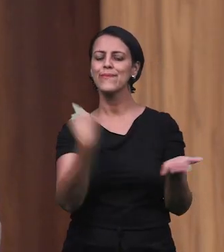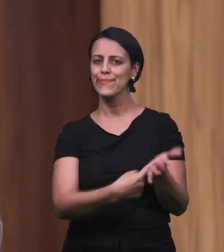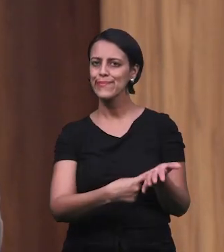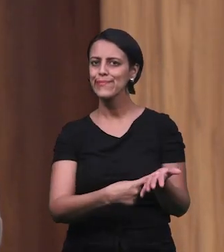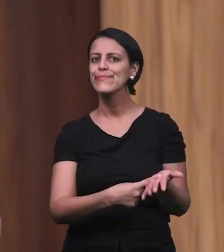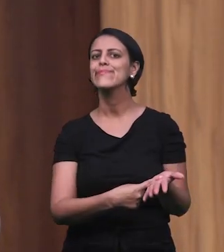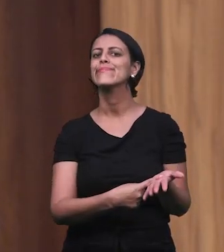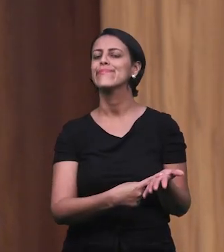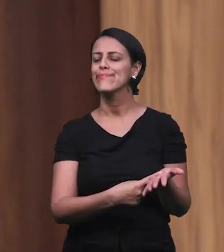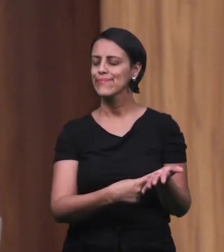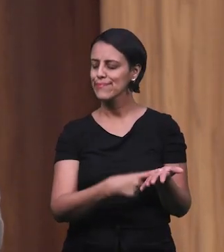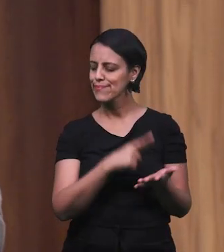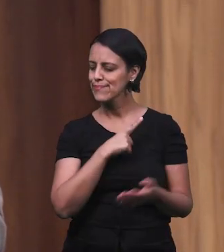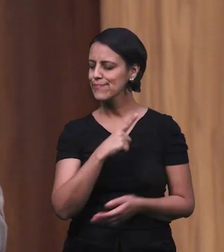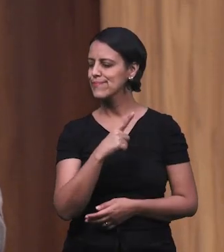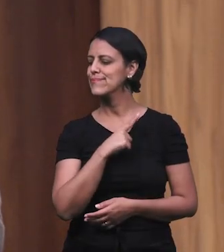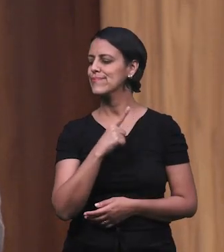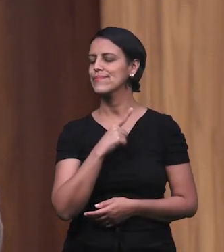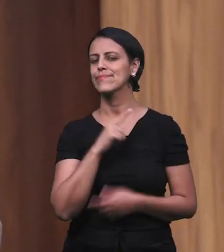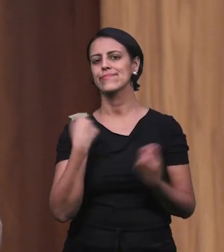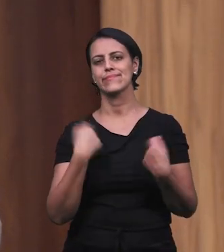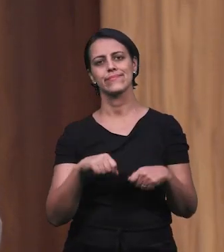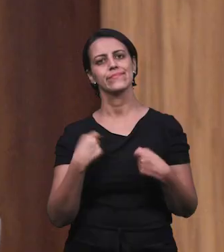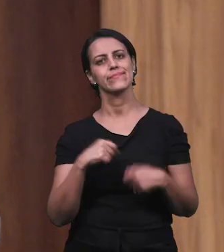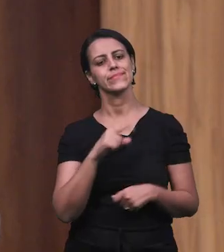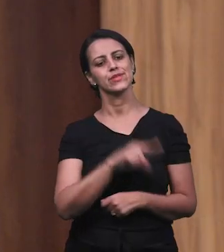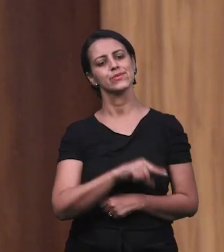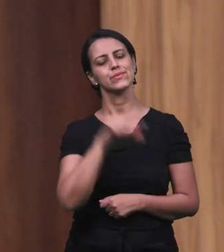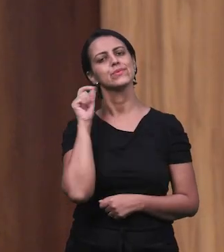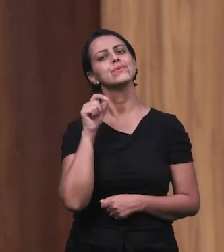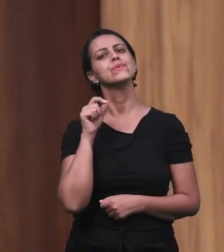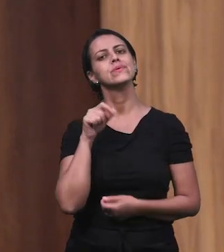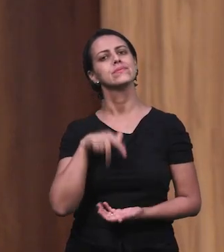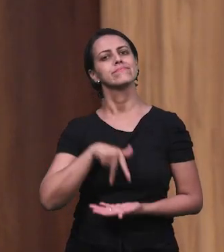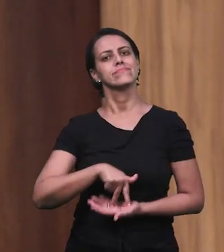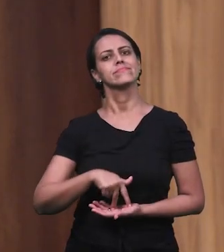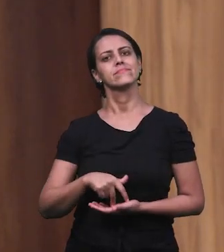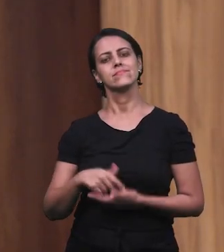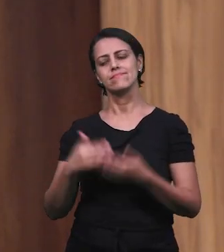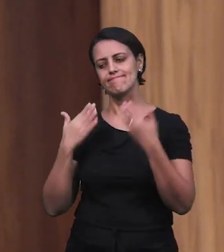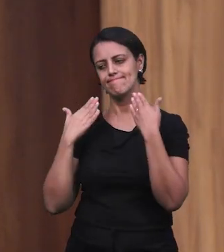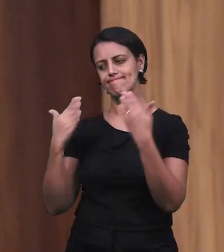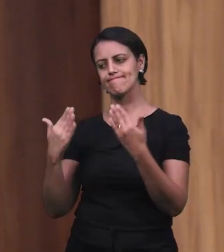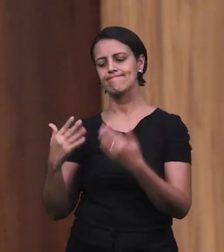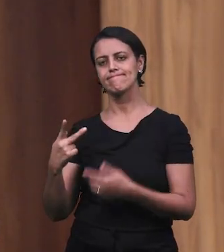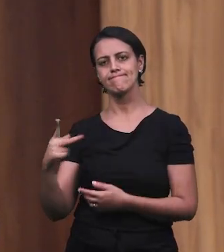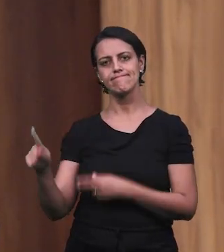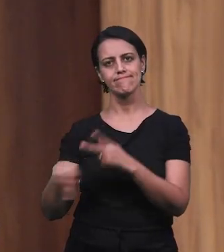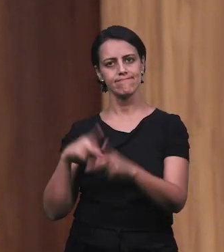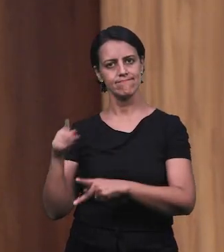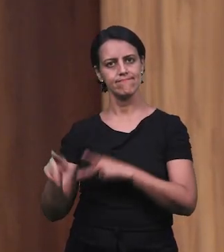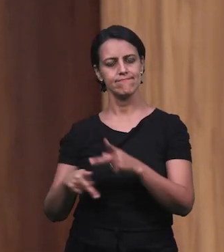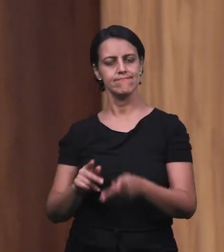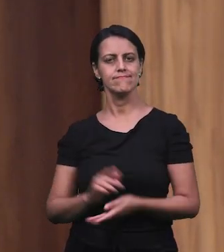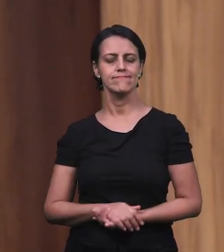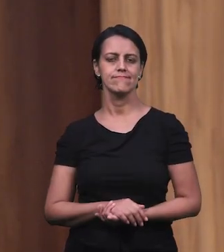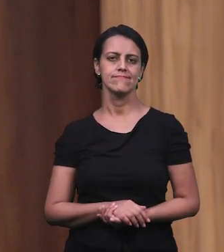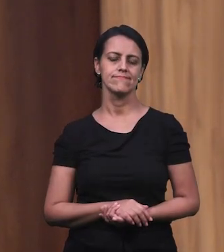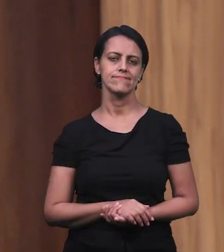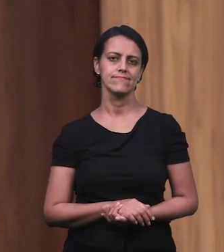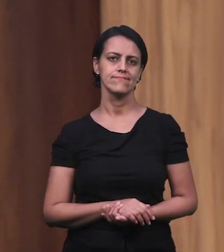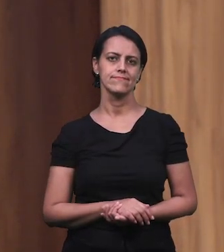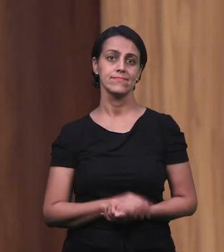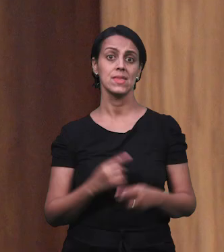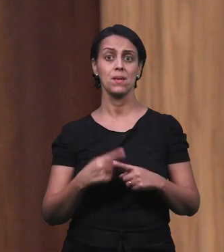tiveram que tomar uma posição em relação a esses gibeonitas. Mas do ponto de vista